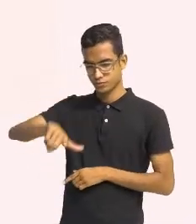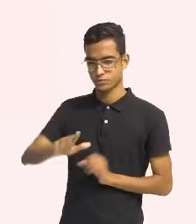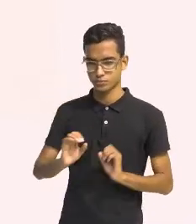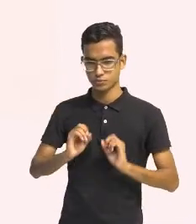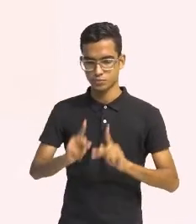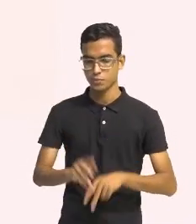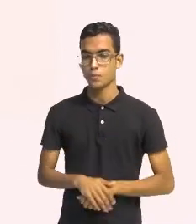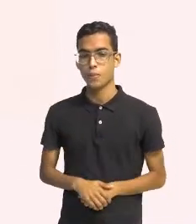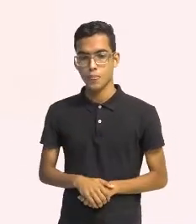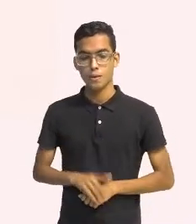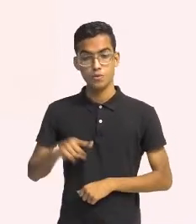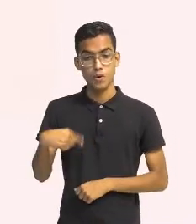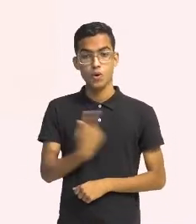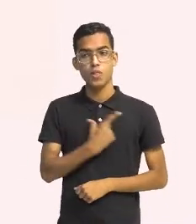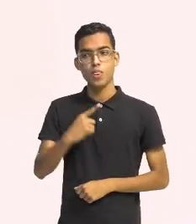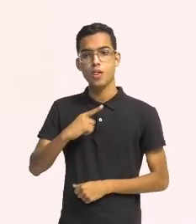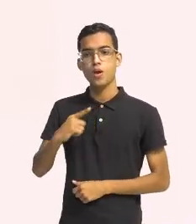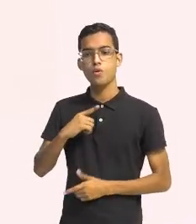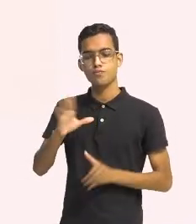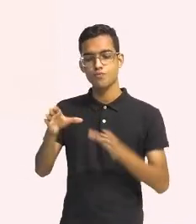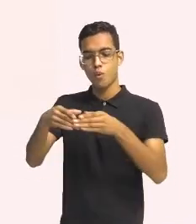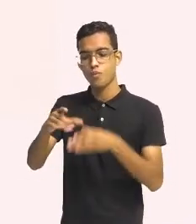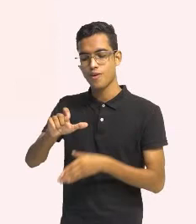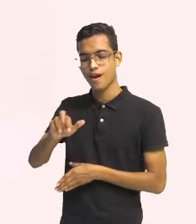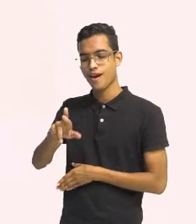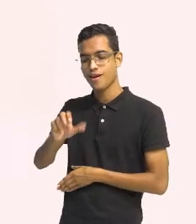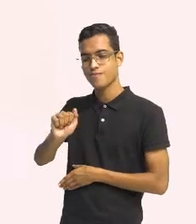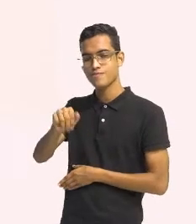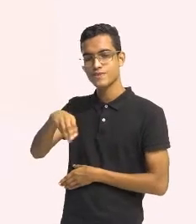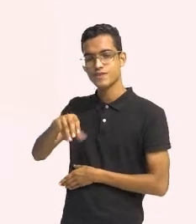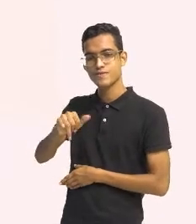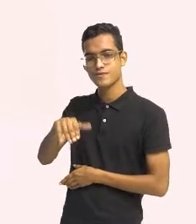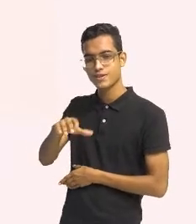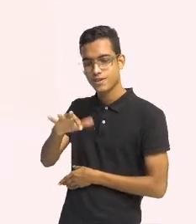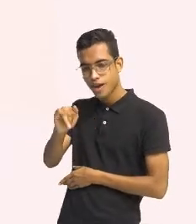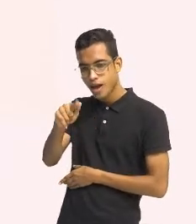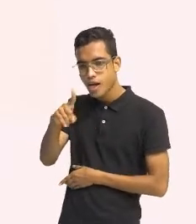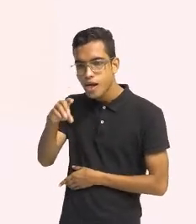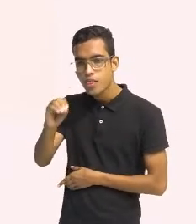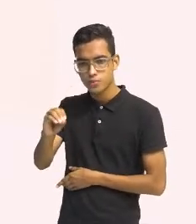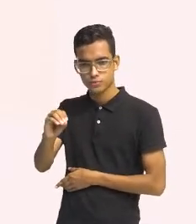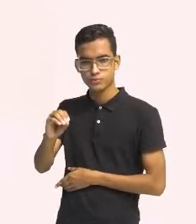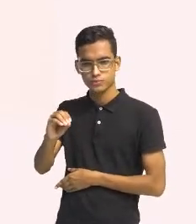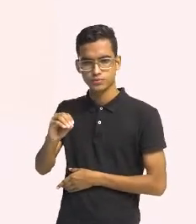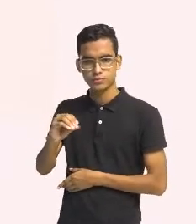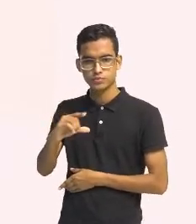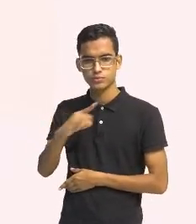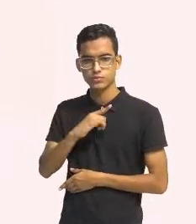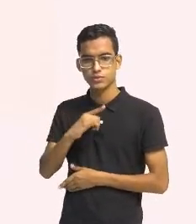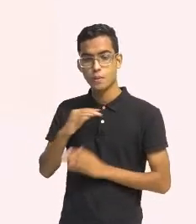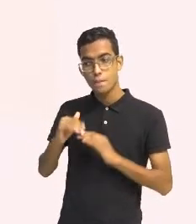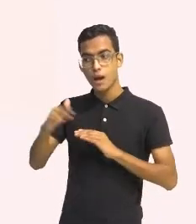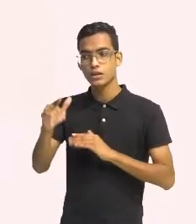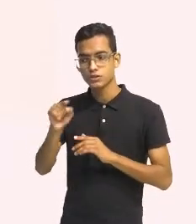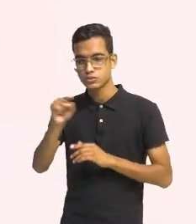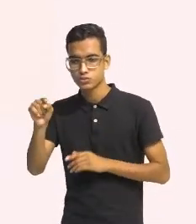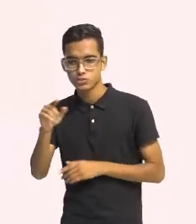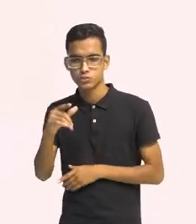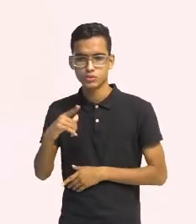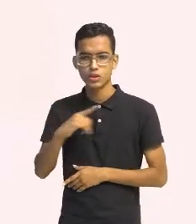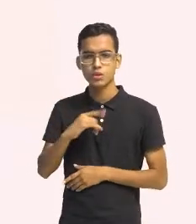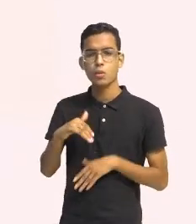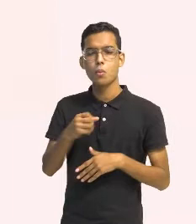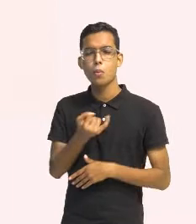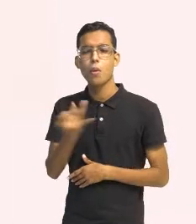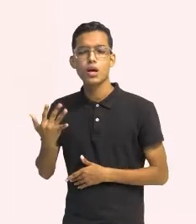Então, para que a gente tenha uma cadeia ramificada, tem que ter mais de 2 extremidades. Então, a gente tem bastante extremidade aqui, ó. Tem 1,